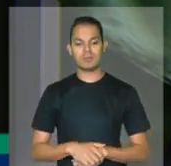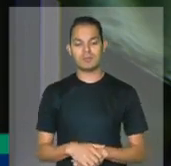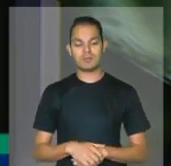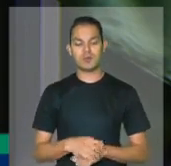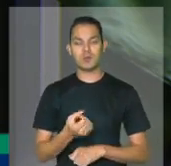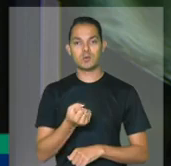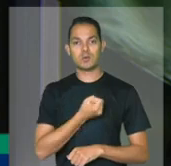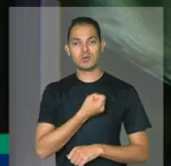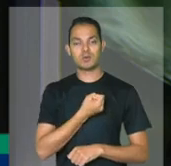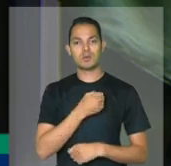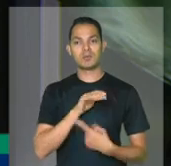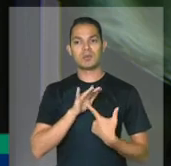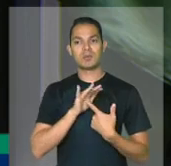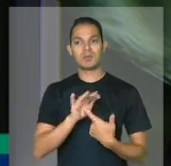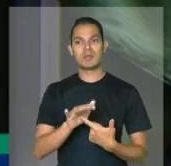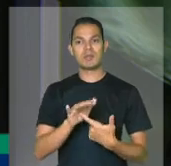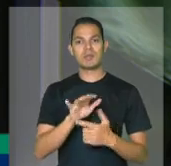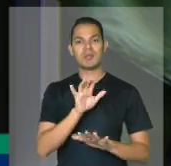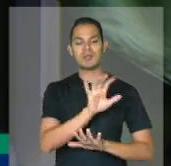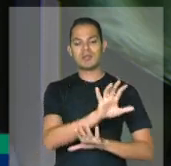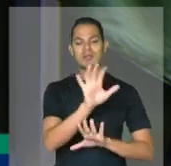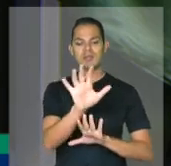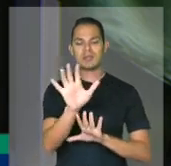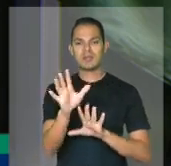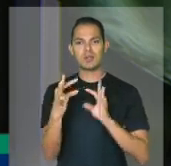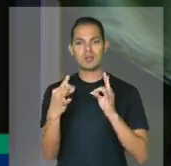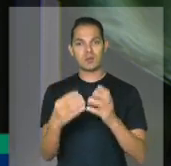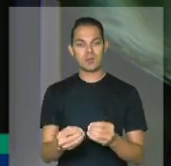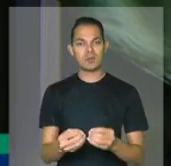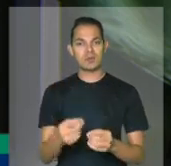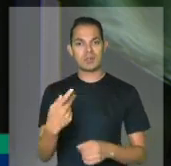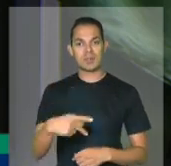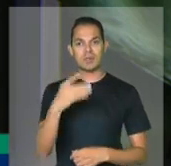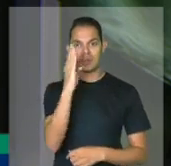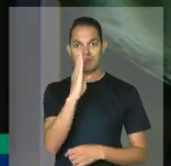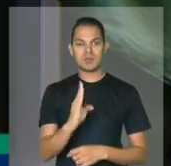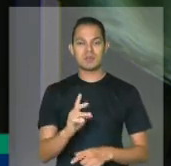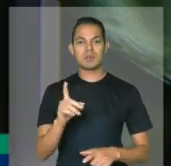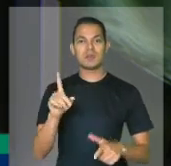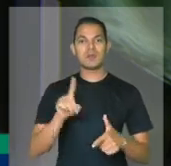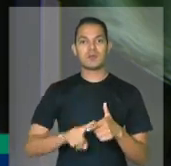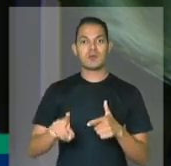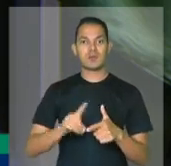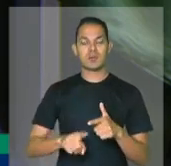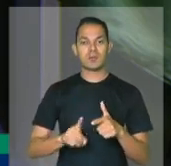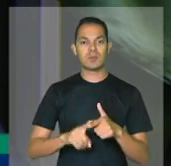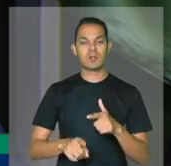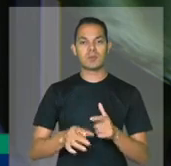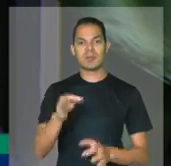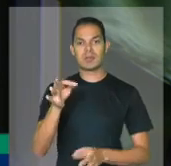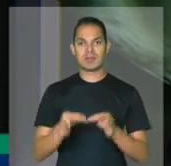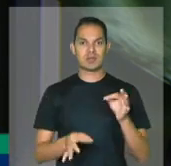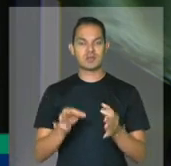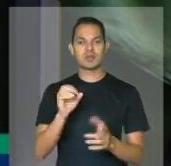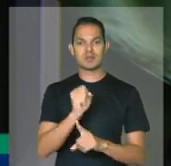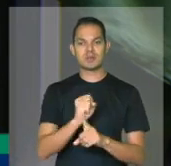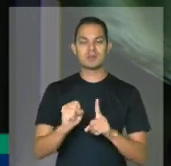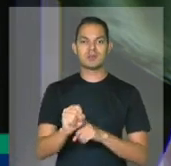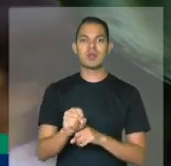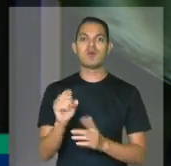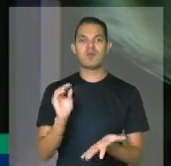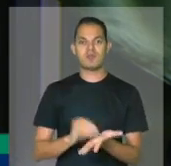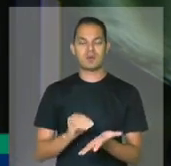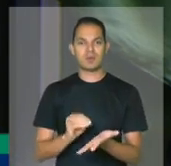números que se apresentam em todas as áreas, como o Brasil, é o problema da injustiça social. E não é